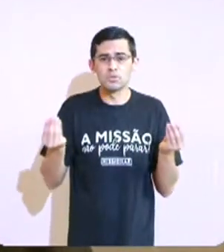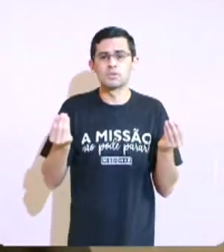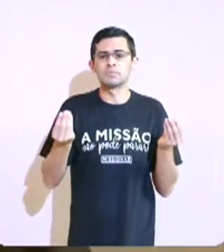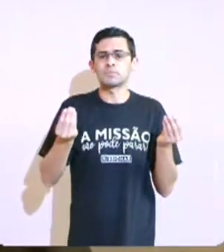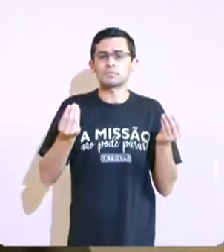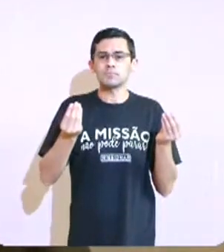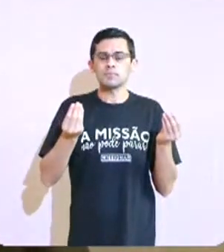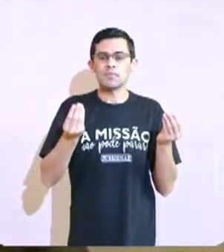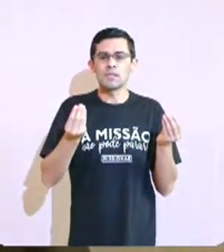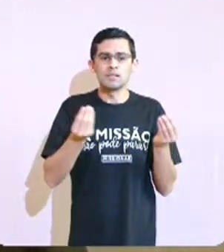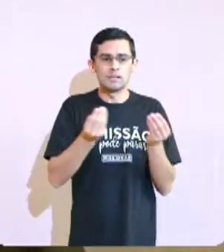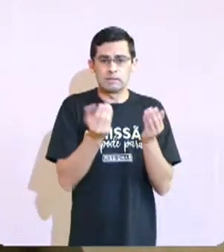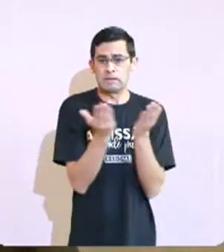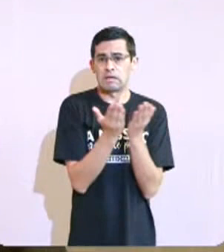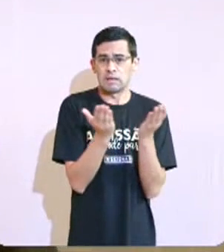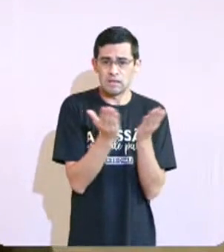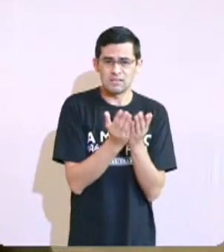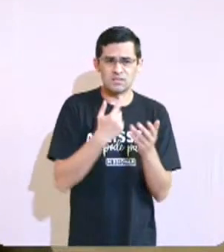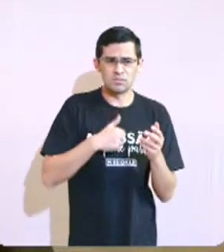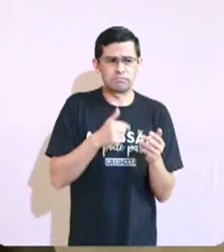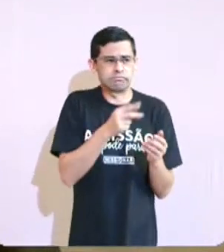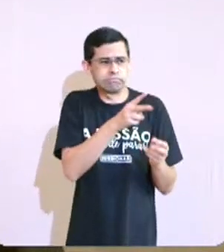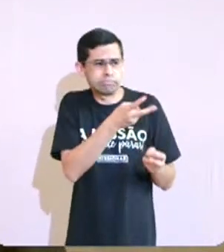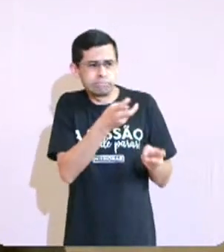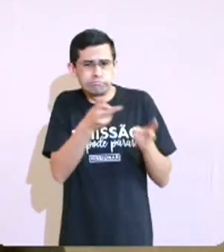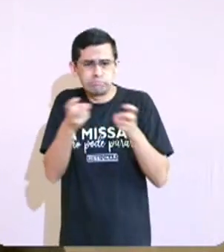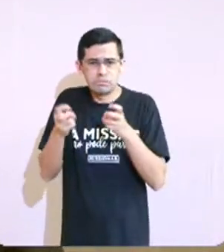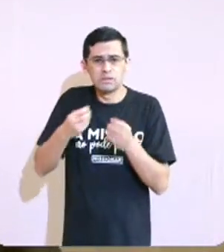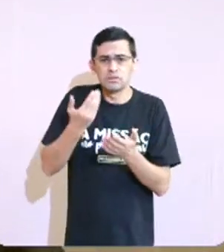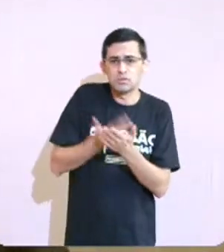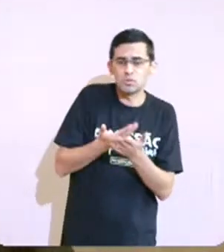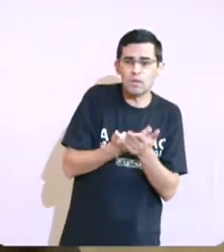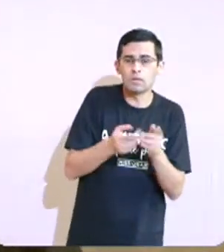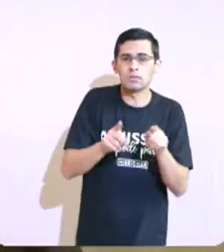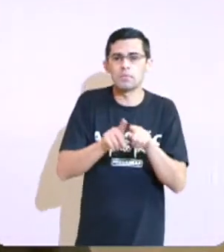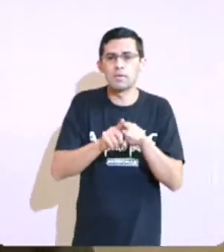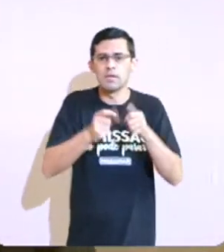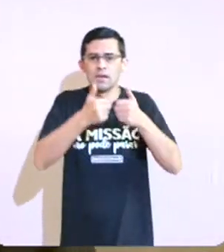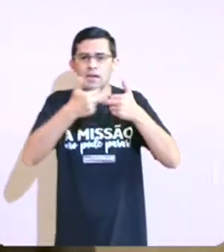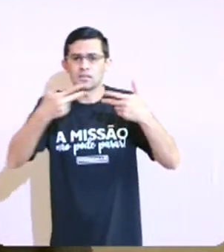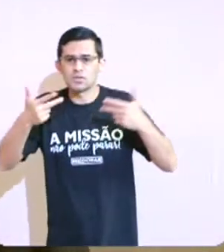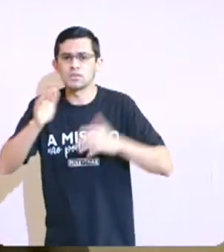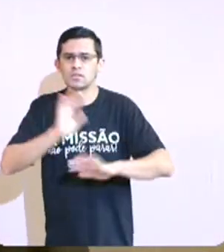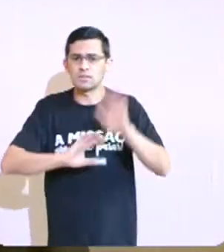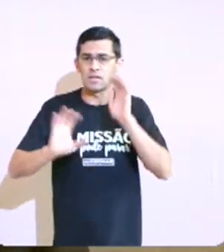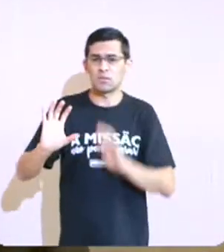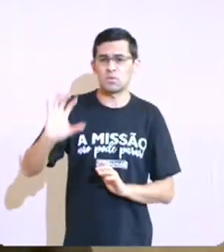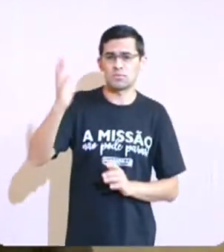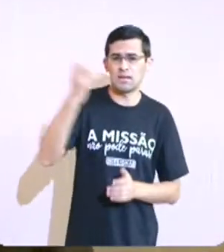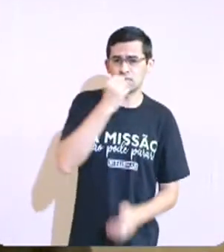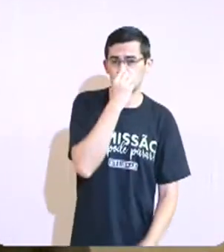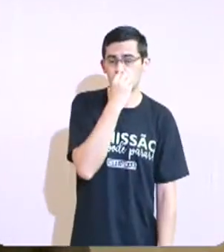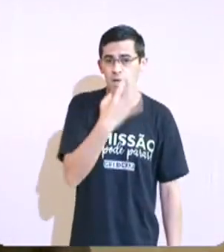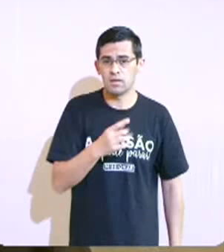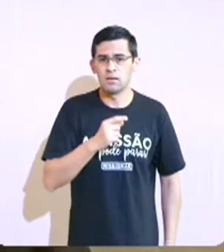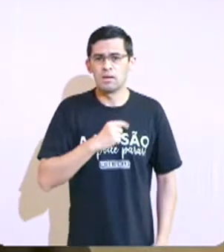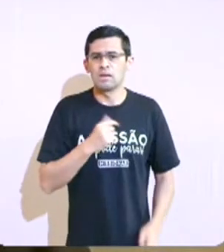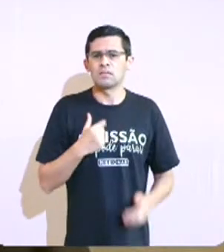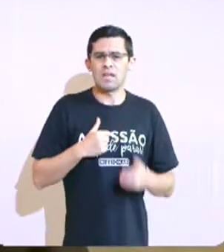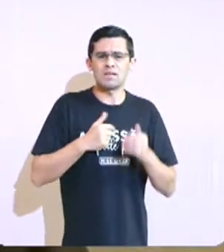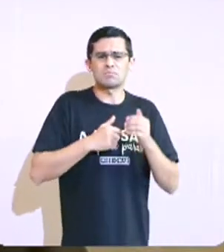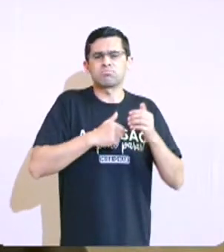percentualmente muito alta de muitos que eu tenho visto estudar. Às vezes as coisas funcionam bem, há relatórios,